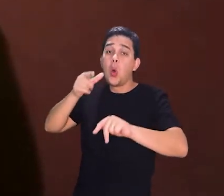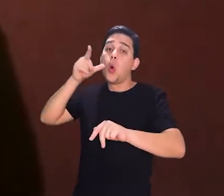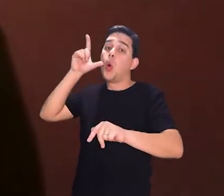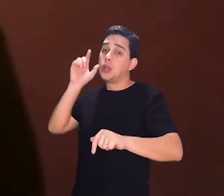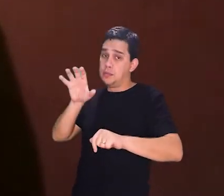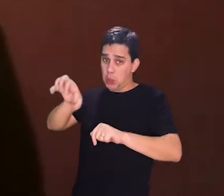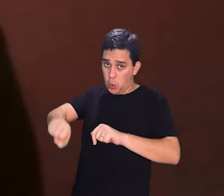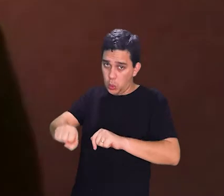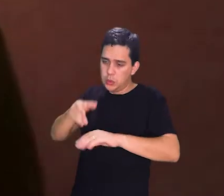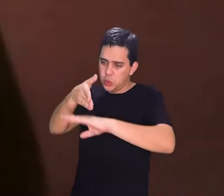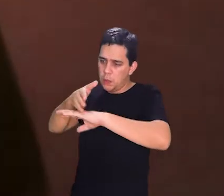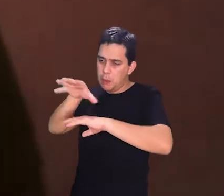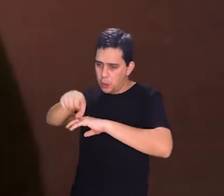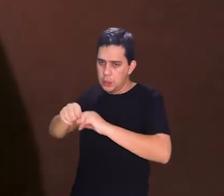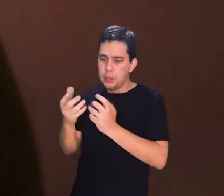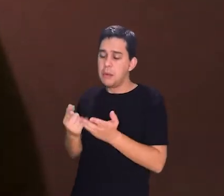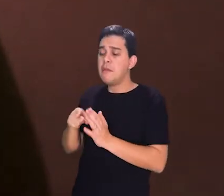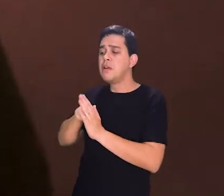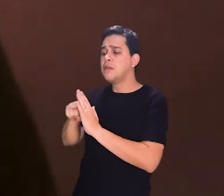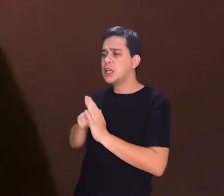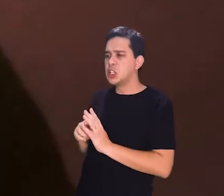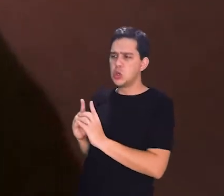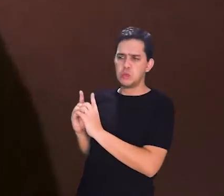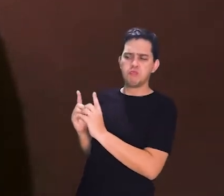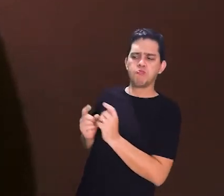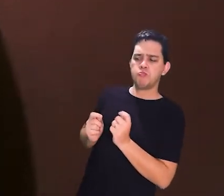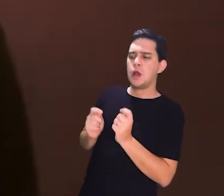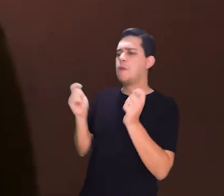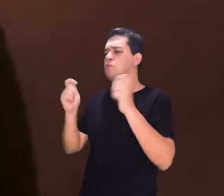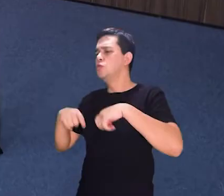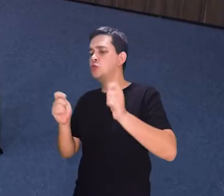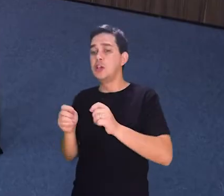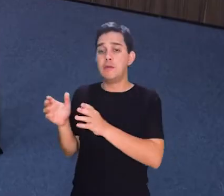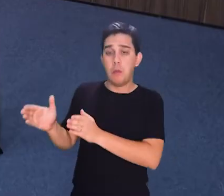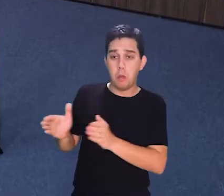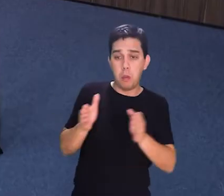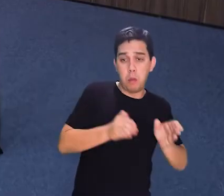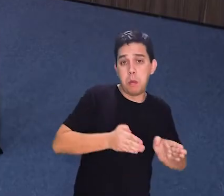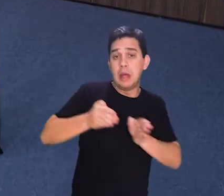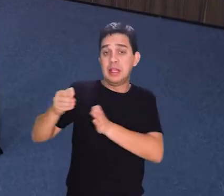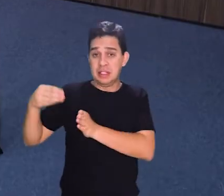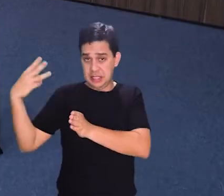ontem para verificar se vai ser necessário uma terceira